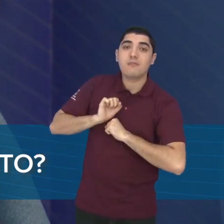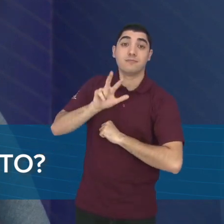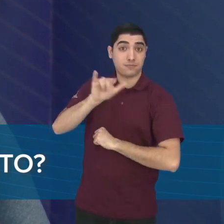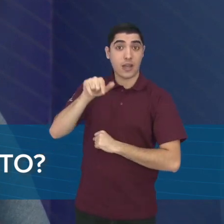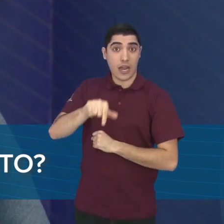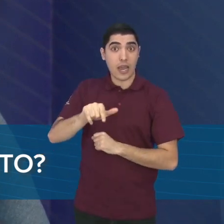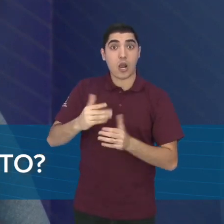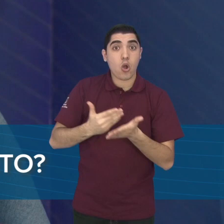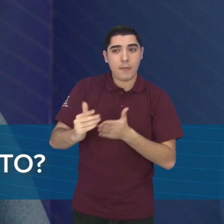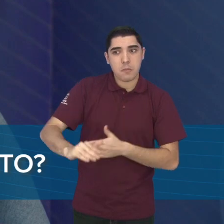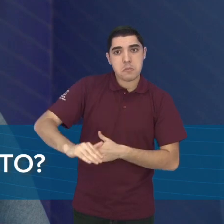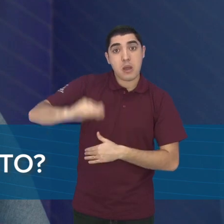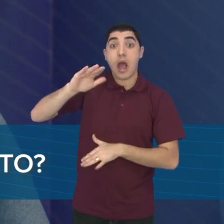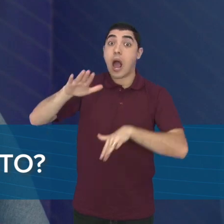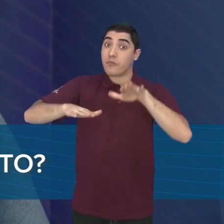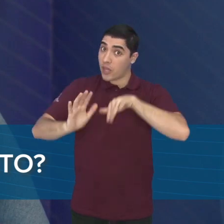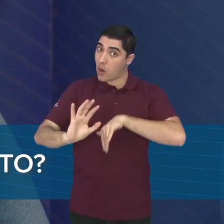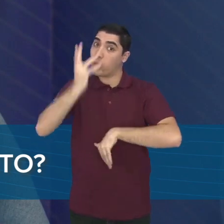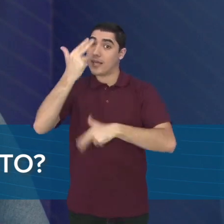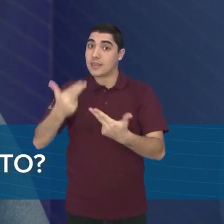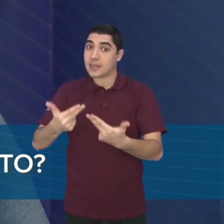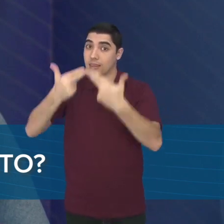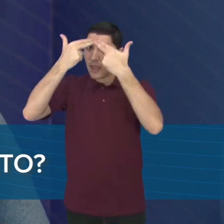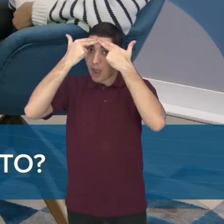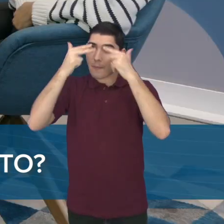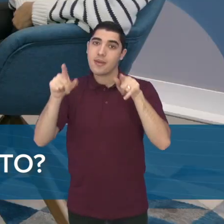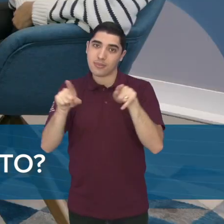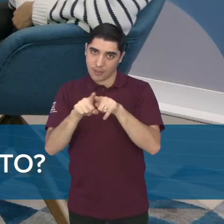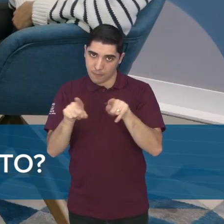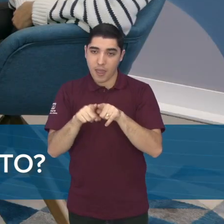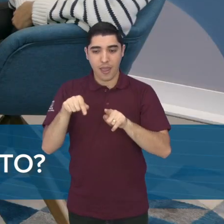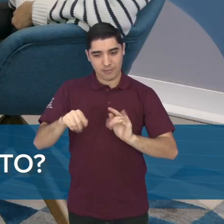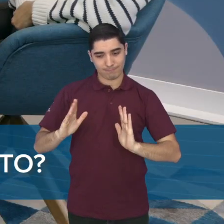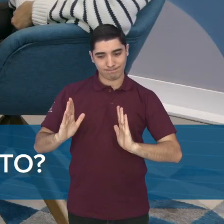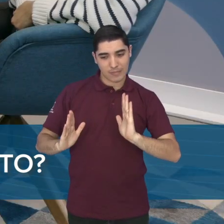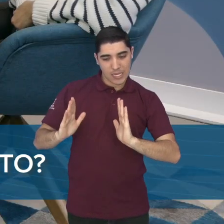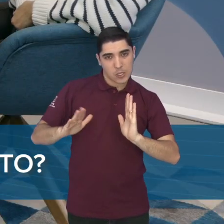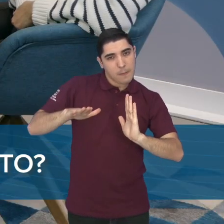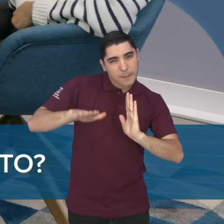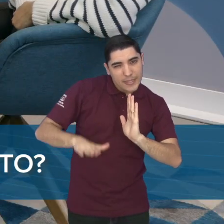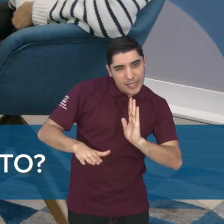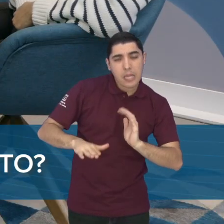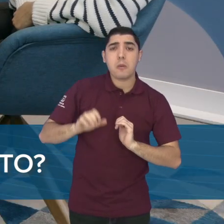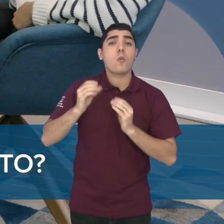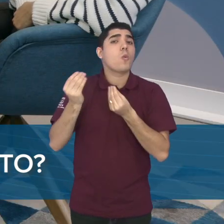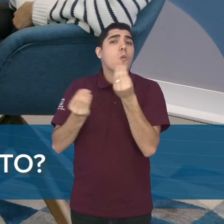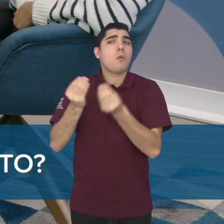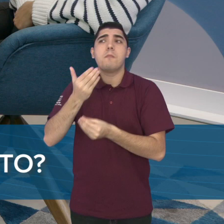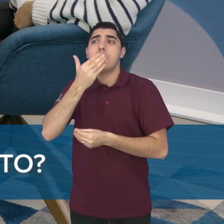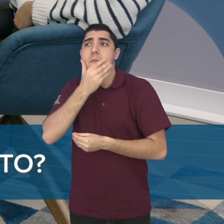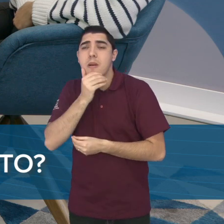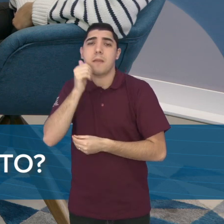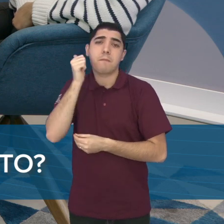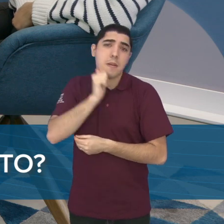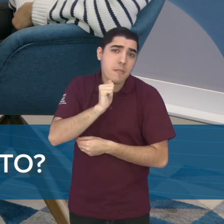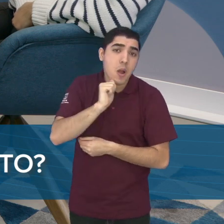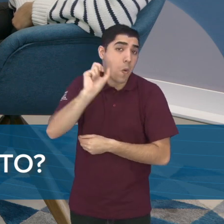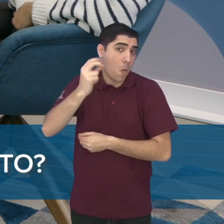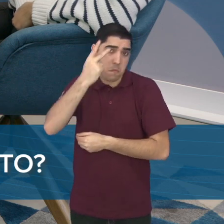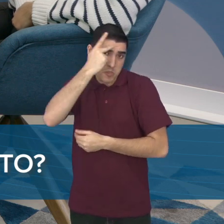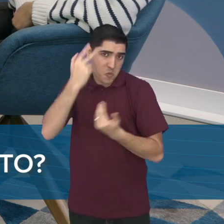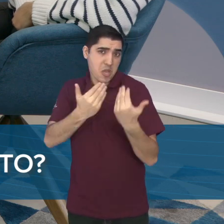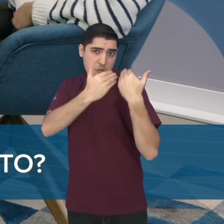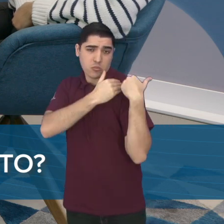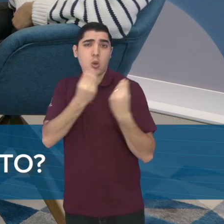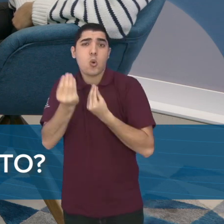vida toda, né? Às vezes muitos traumas vêm dali, daquela primeira infância. Como para essas pessoas, sejam pais, responsáveis,